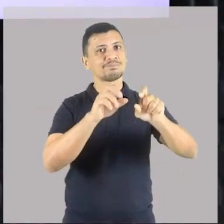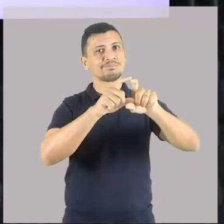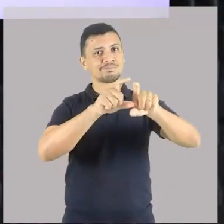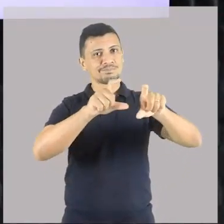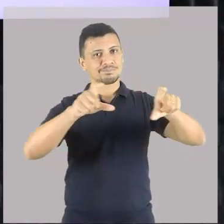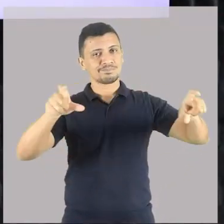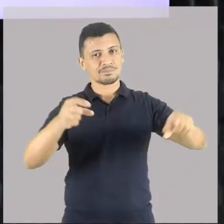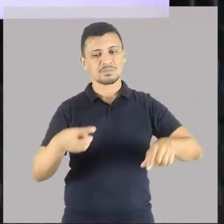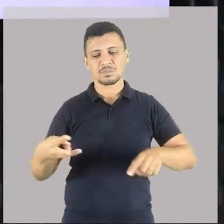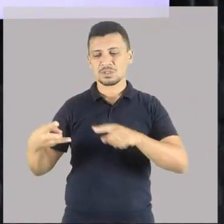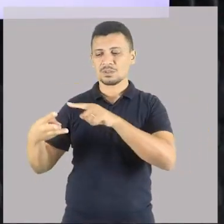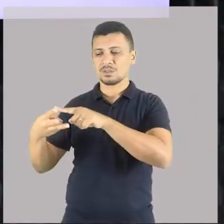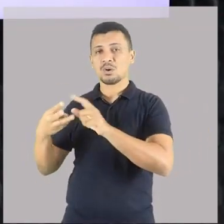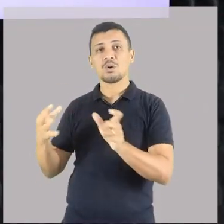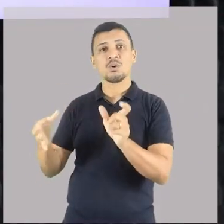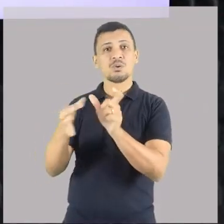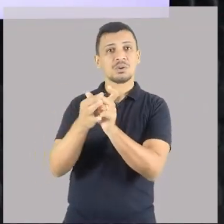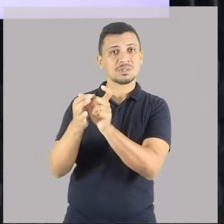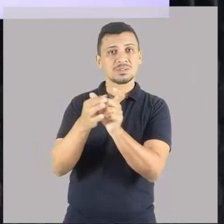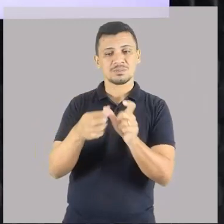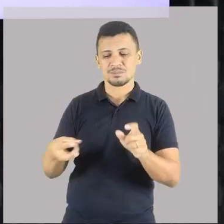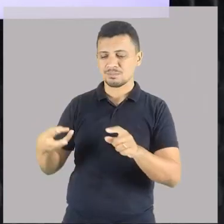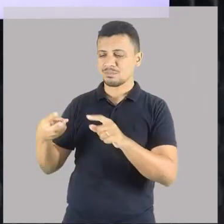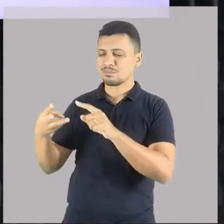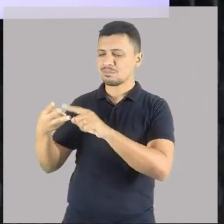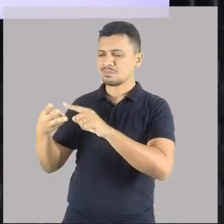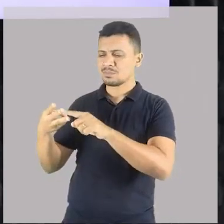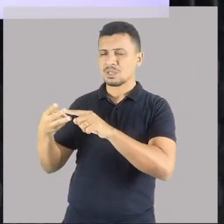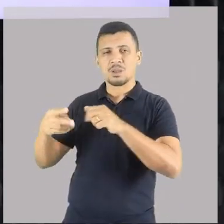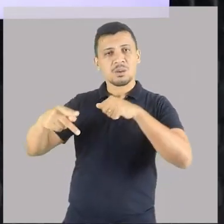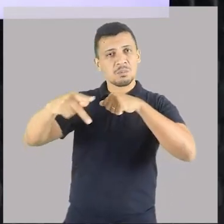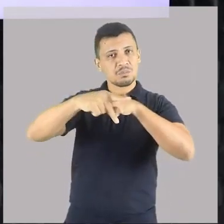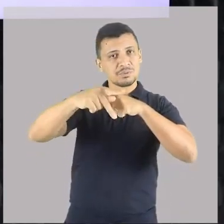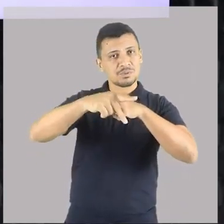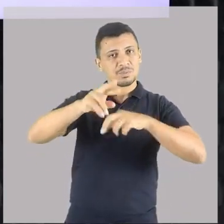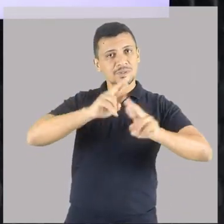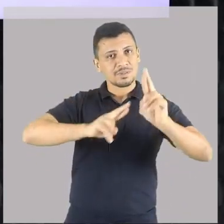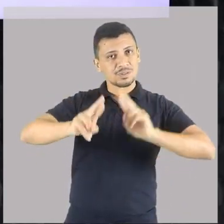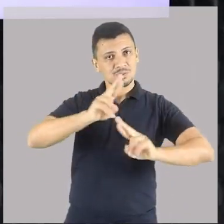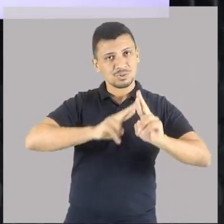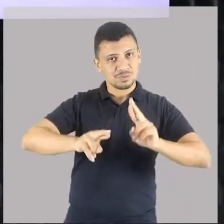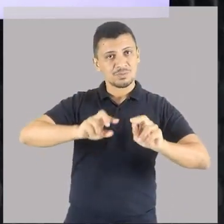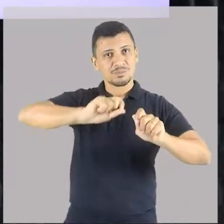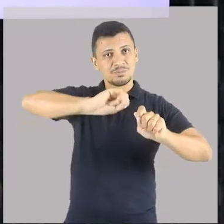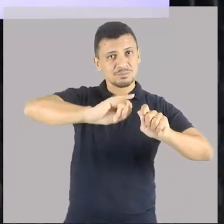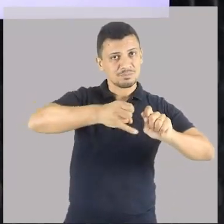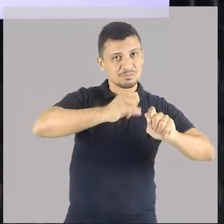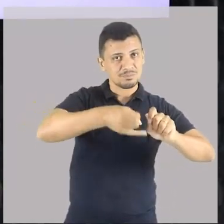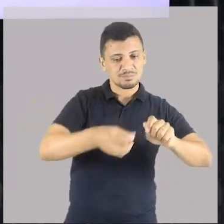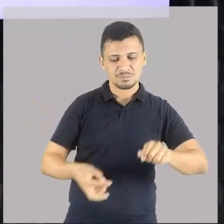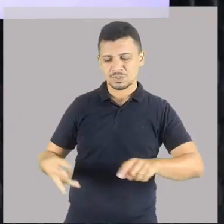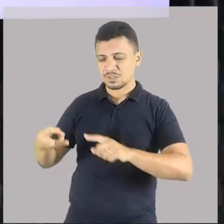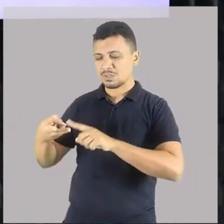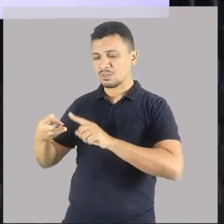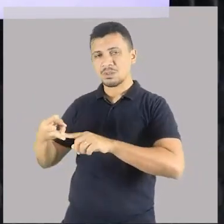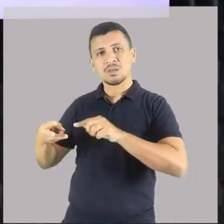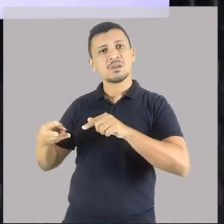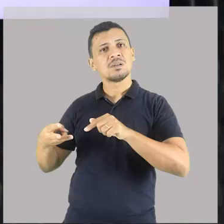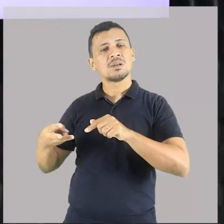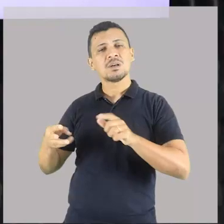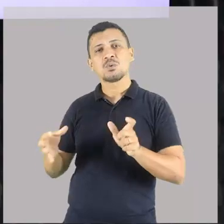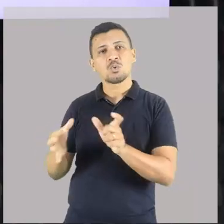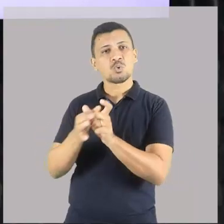condição integrante, oração substantiva. O segundo que, pronome relativo, oração adjetiva. O terceiro que,